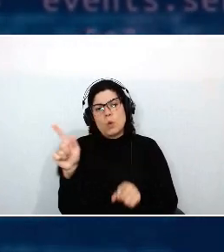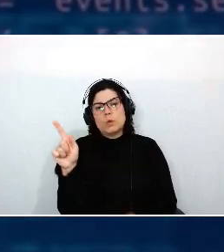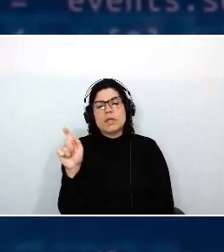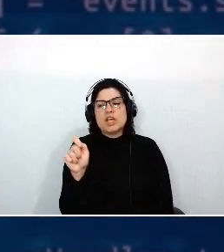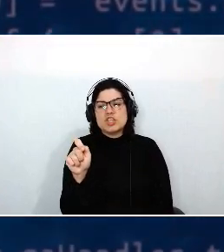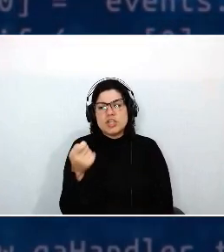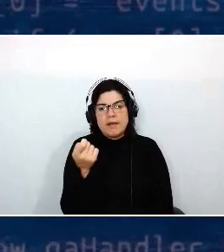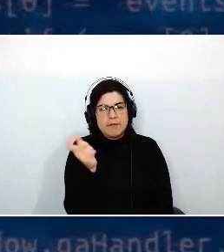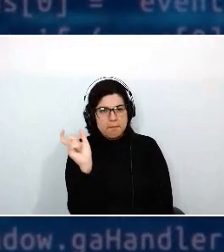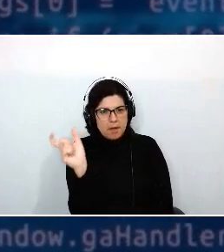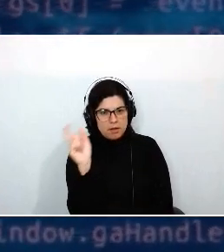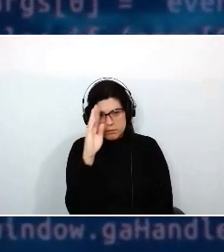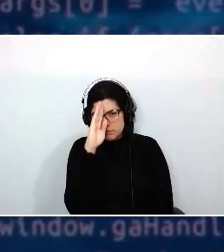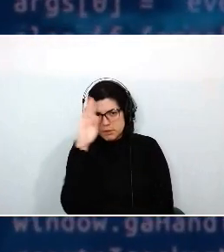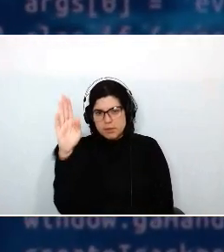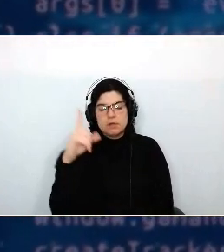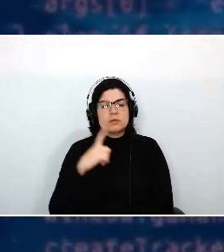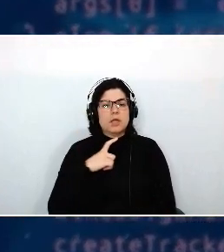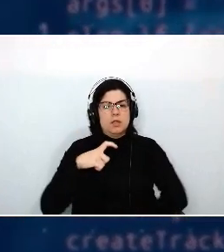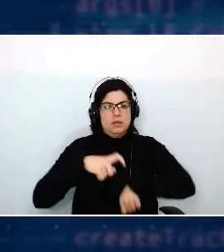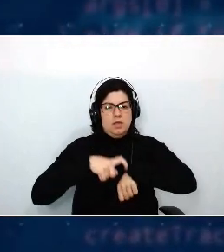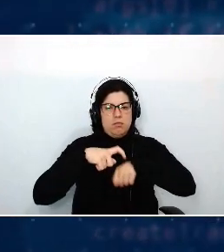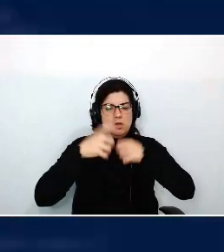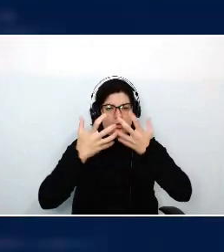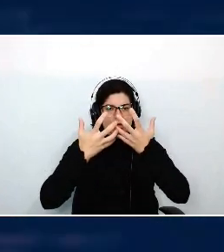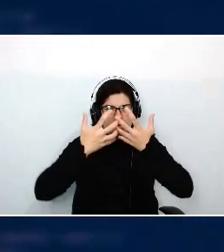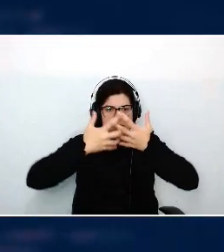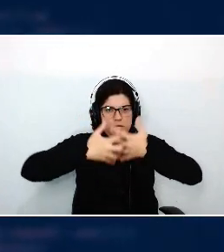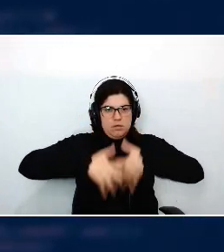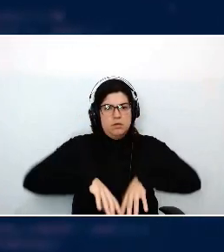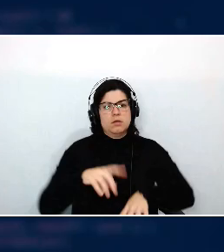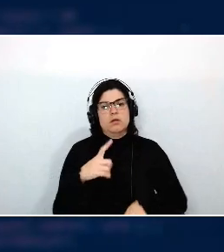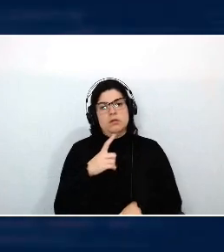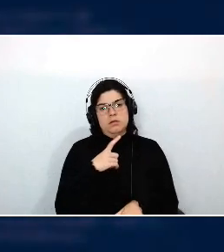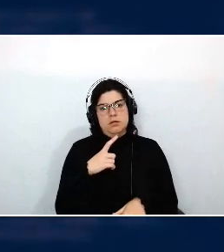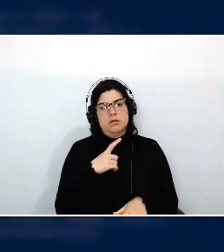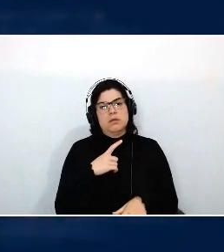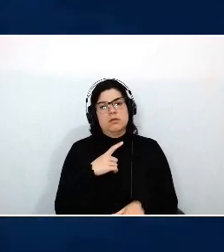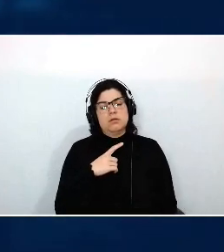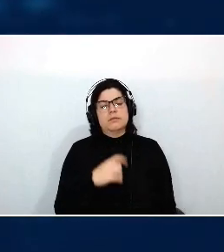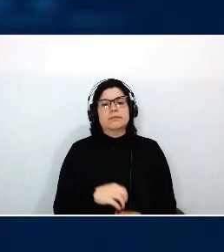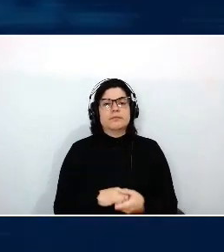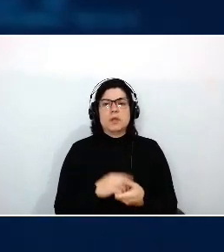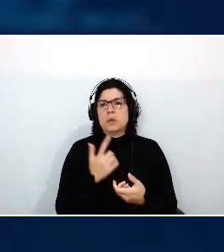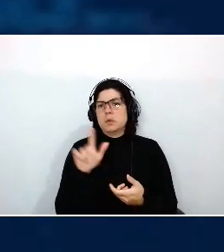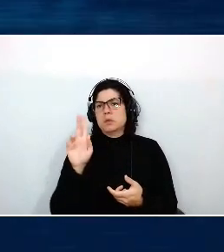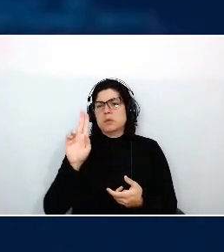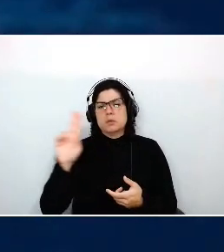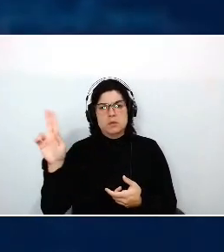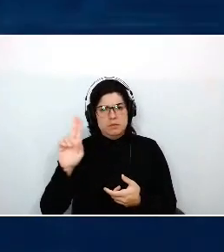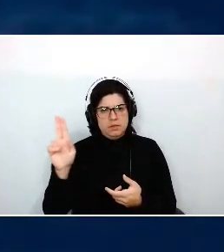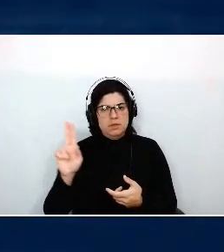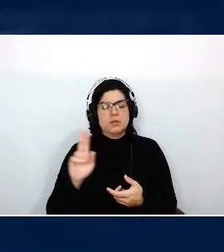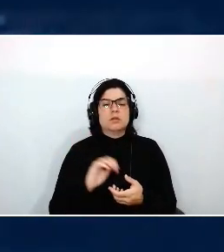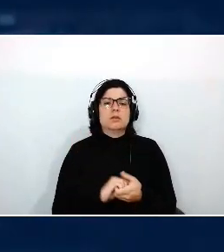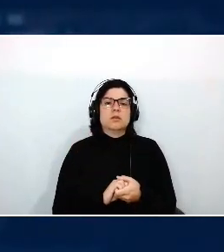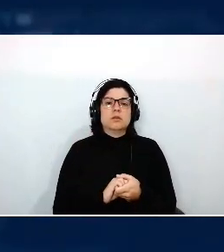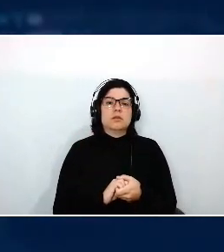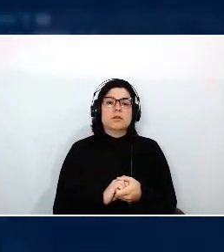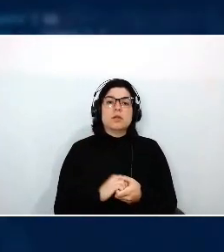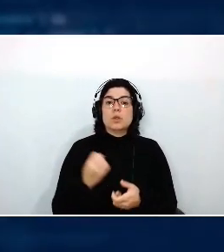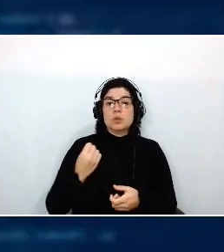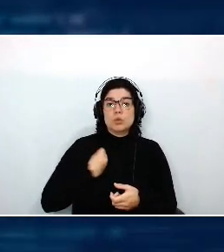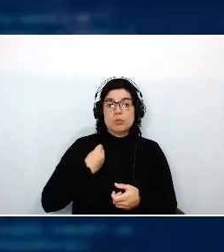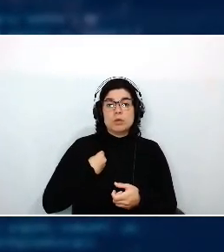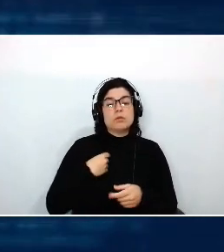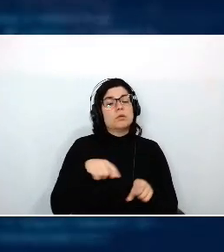ali em tempo de execução. Acho que Ruby e Elixir chamam isso de atom, se não me engano. Tem número inteiro,